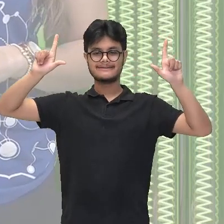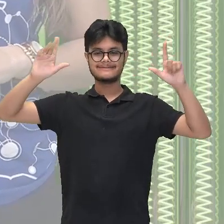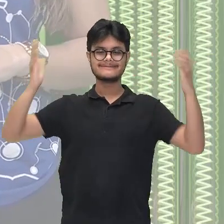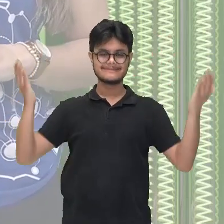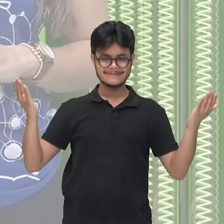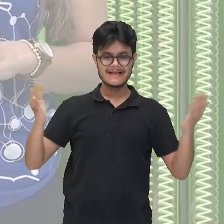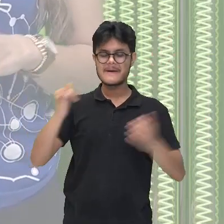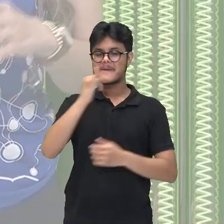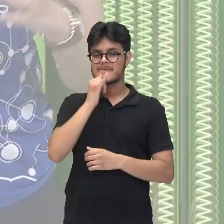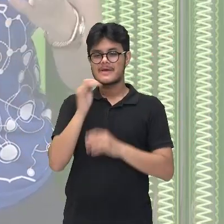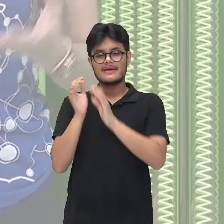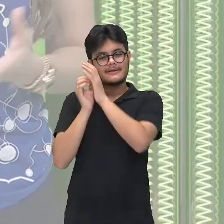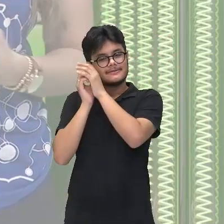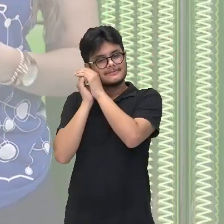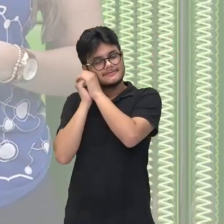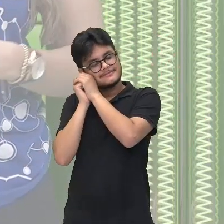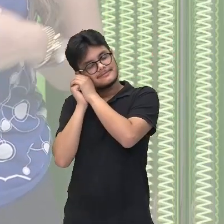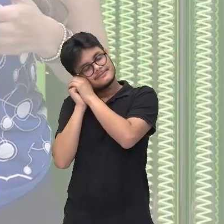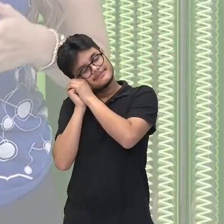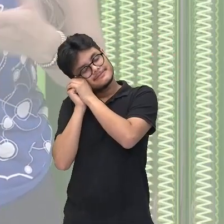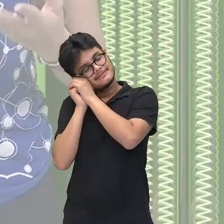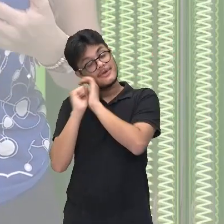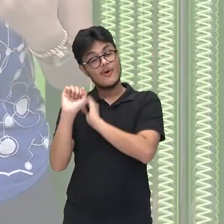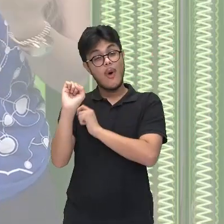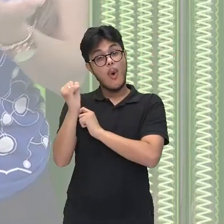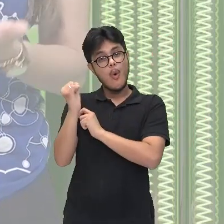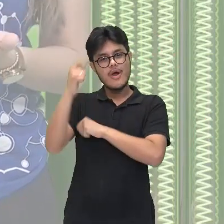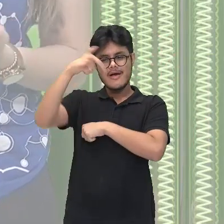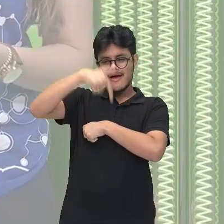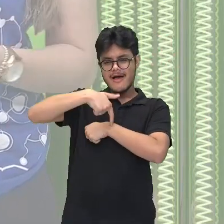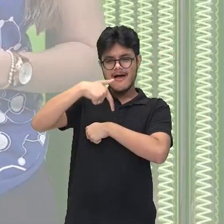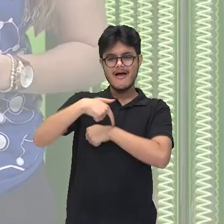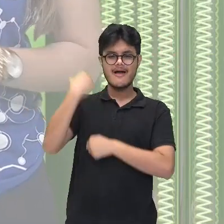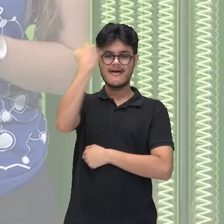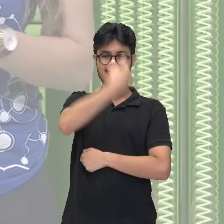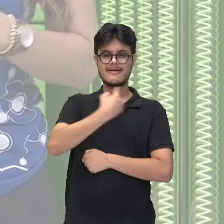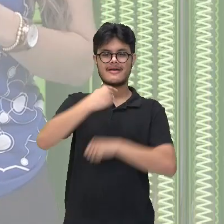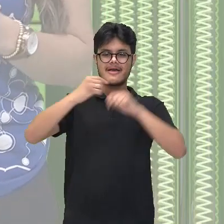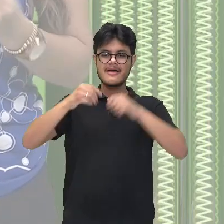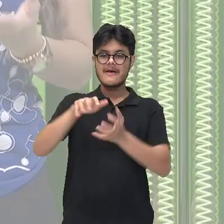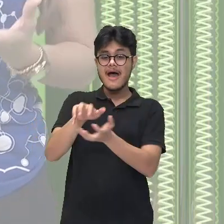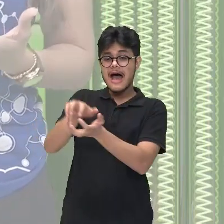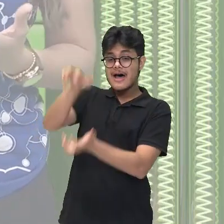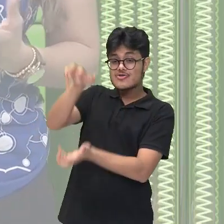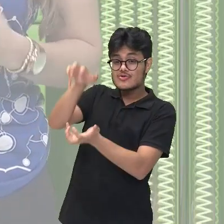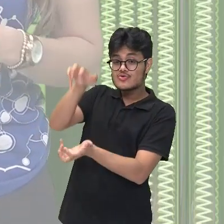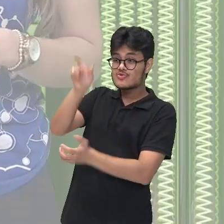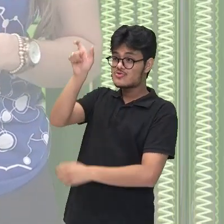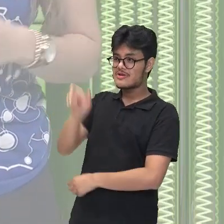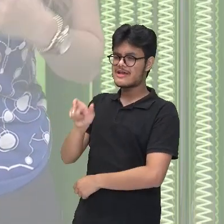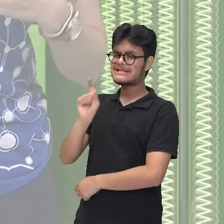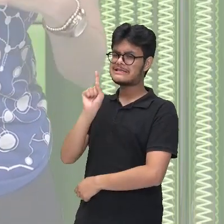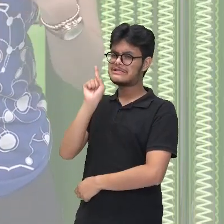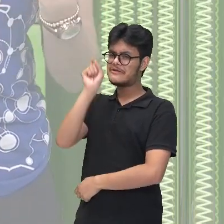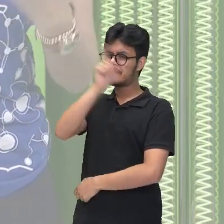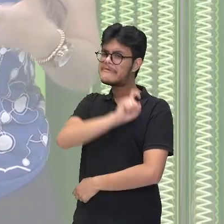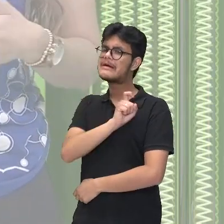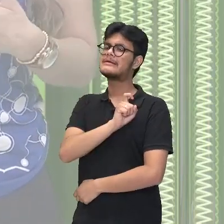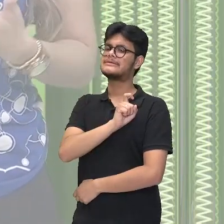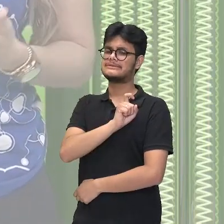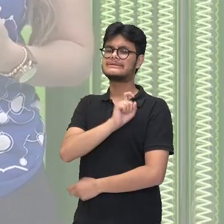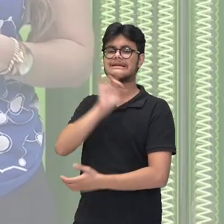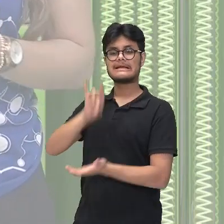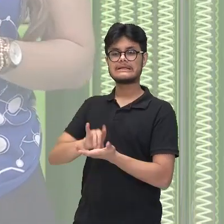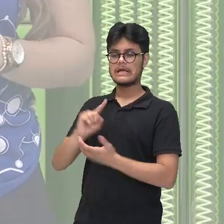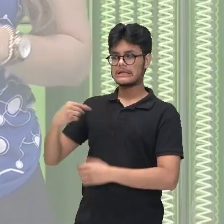que dormir 8 horas por dia, talvez para os adultos seja algo bem difícil, né? Que às vezes a pessoa está